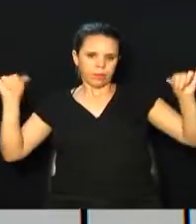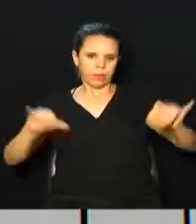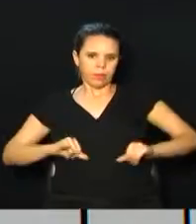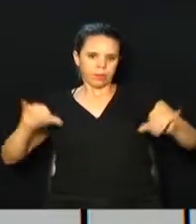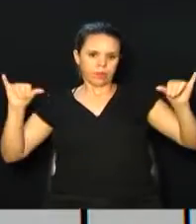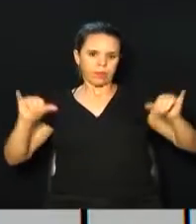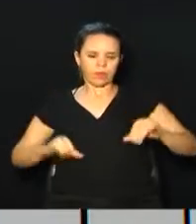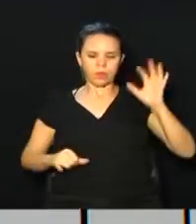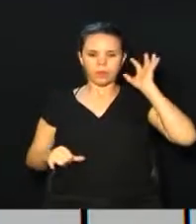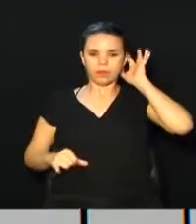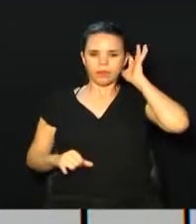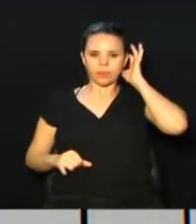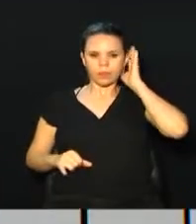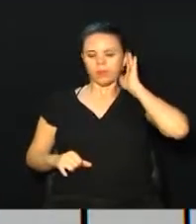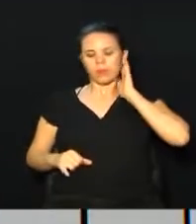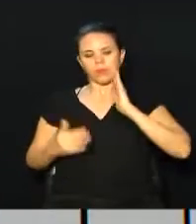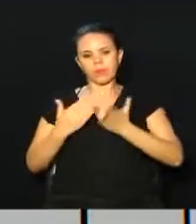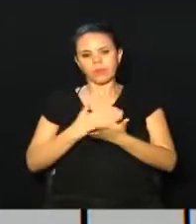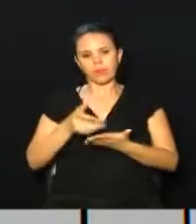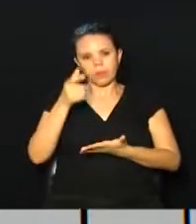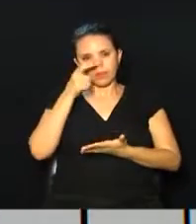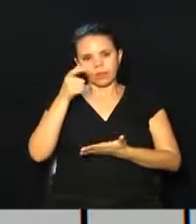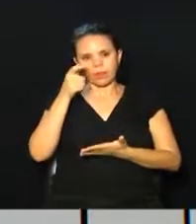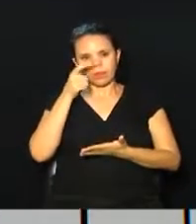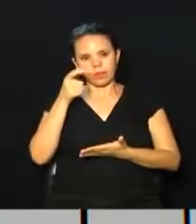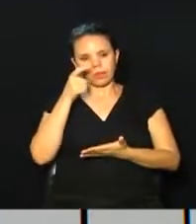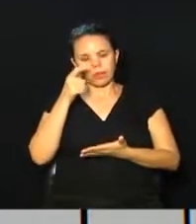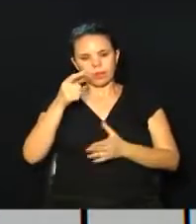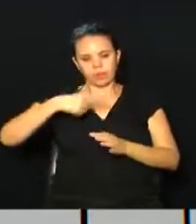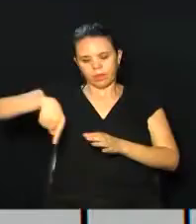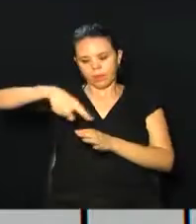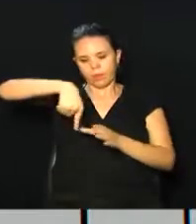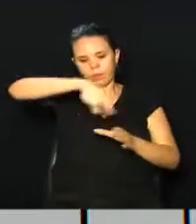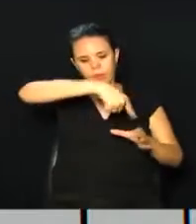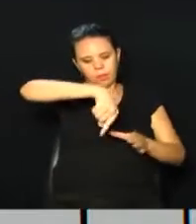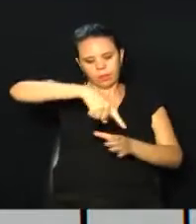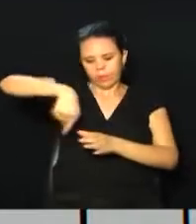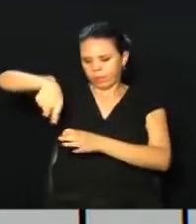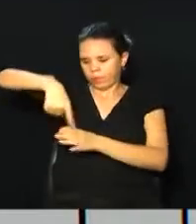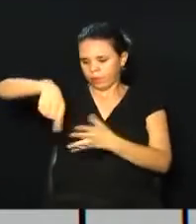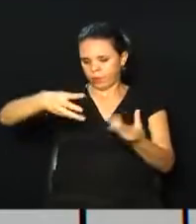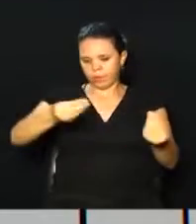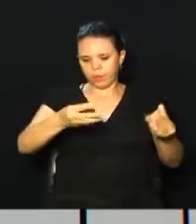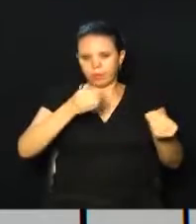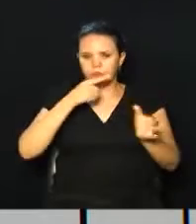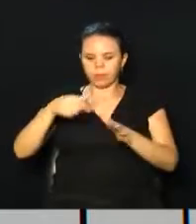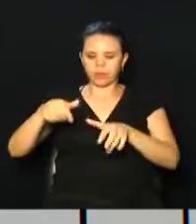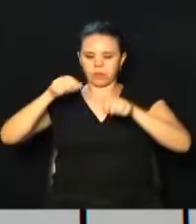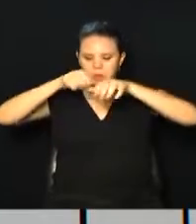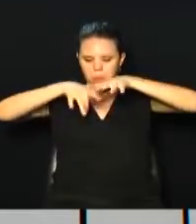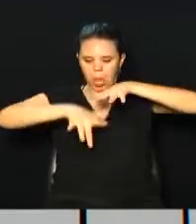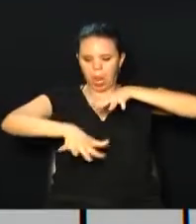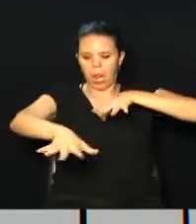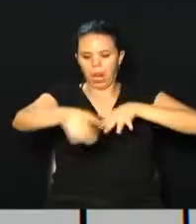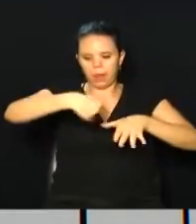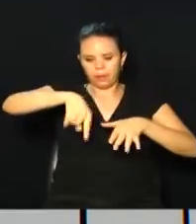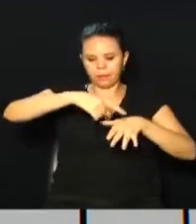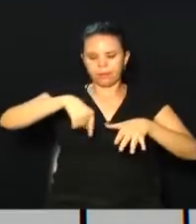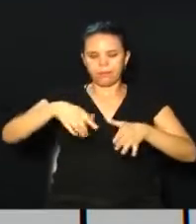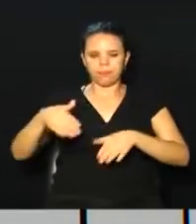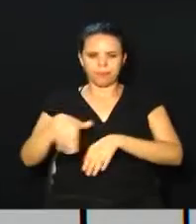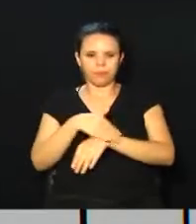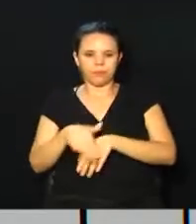Uma das coisas que a gente começa a ver agora é pipocar buraco, pum, pum, pum, pum, pum, pum, porque a água é impressionante. Você passa em algumas